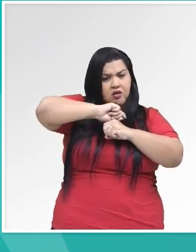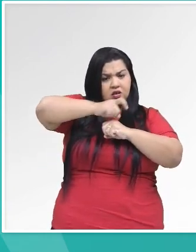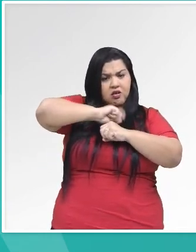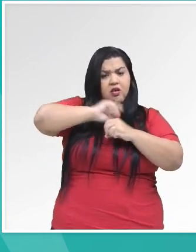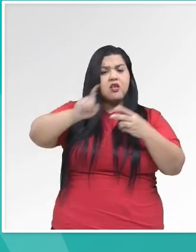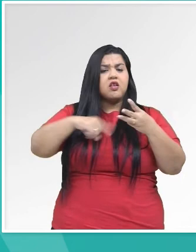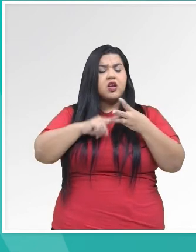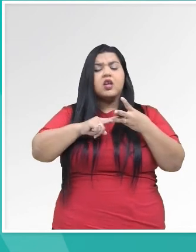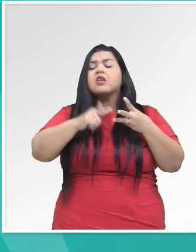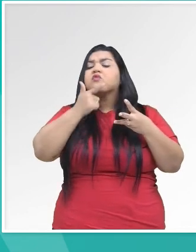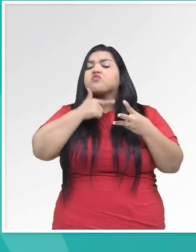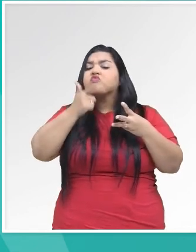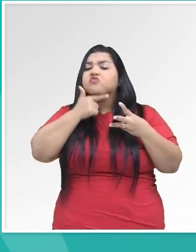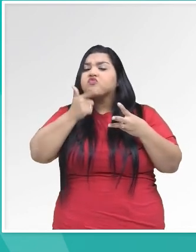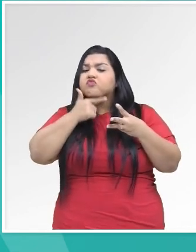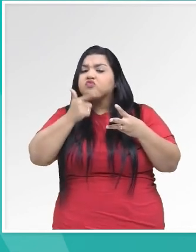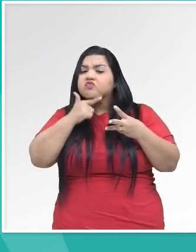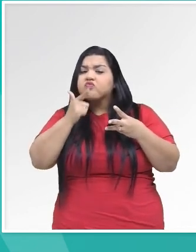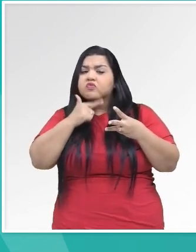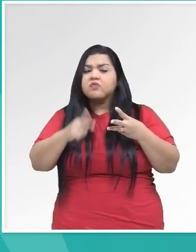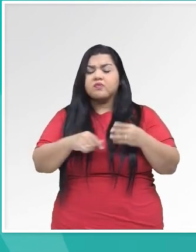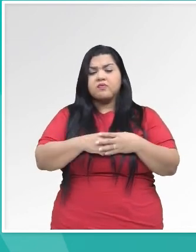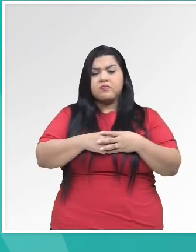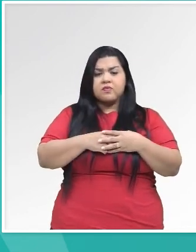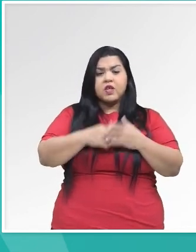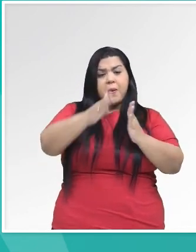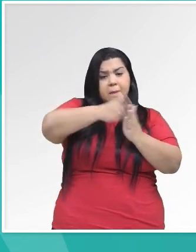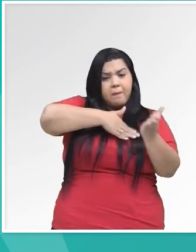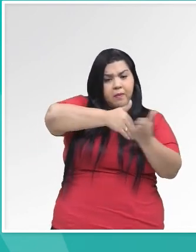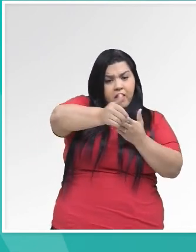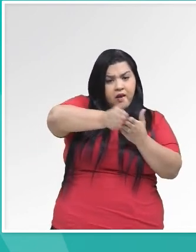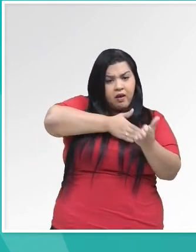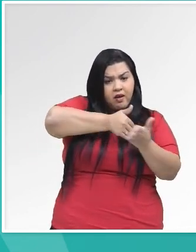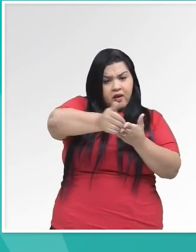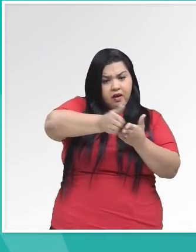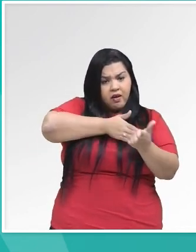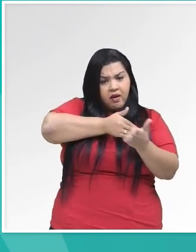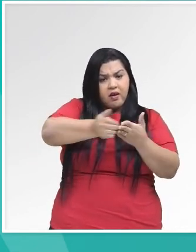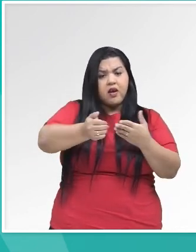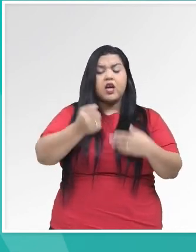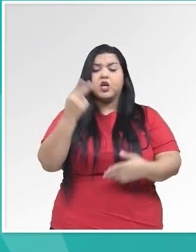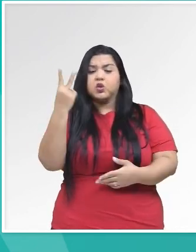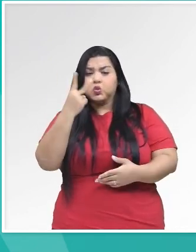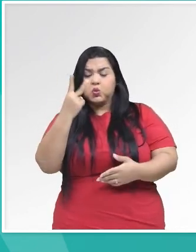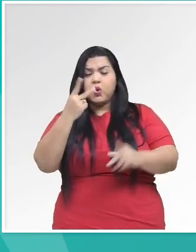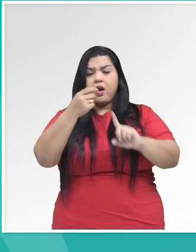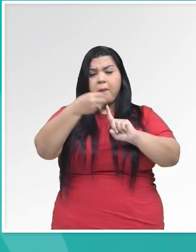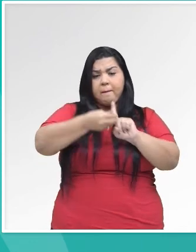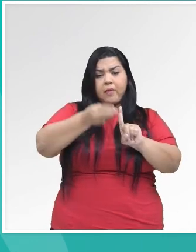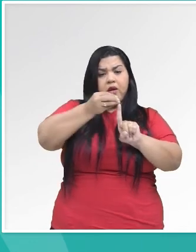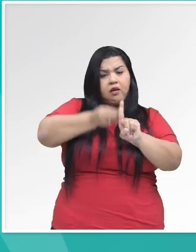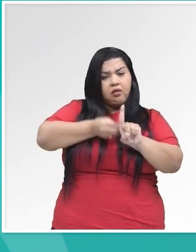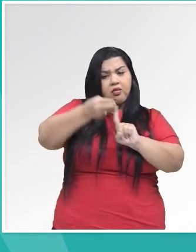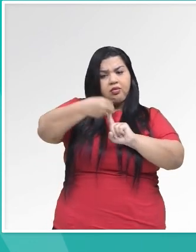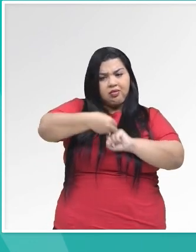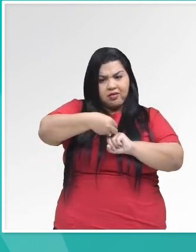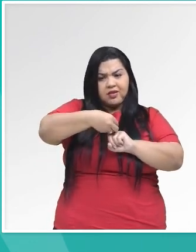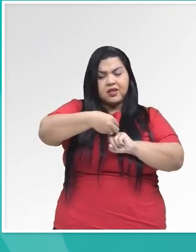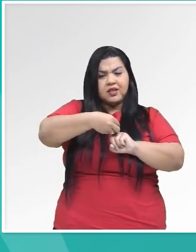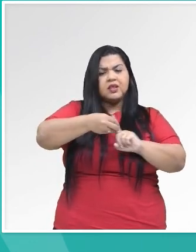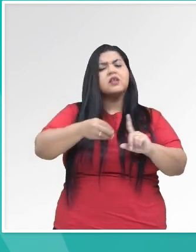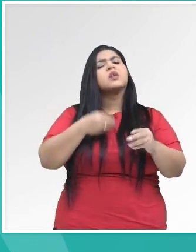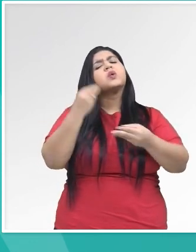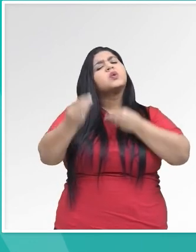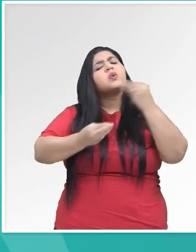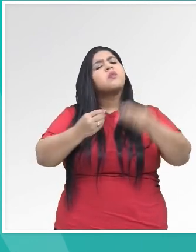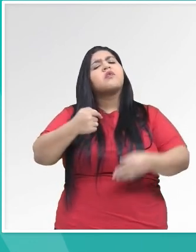queijo coalho de sua preferência, né? Margarina, 2 bananas prata, tá certo? E aí, como